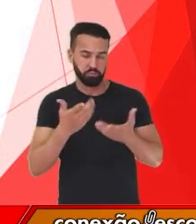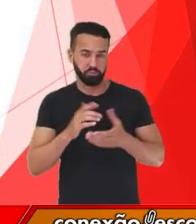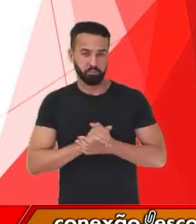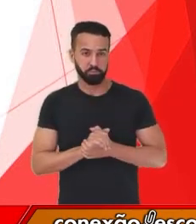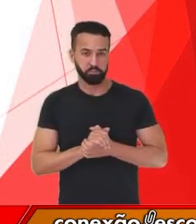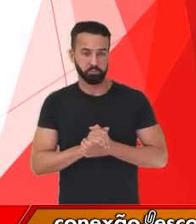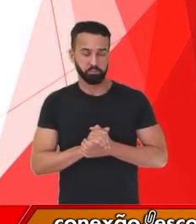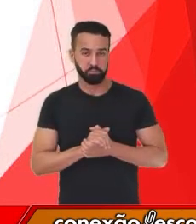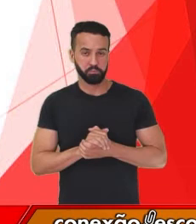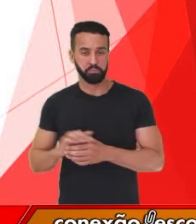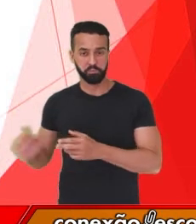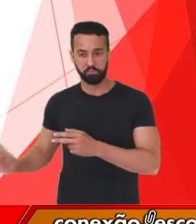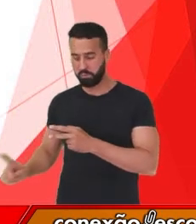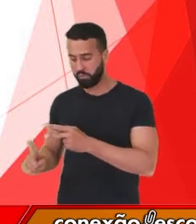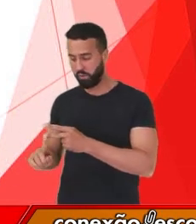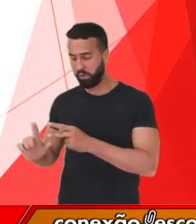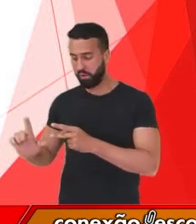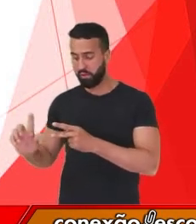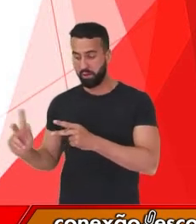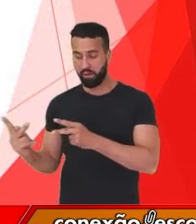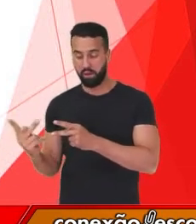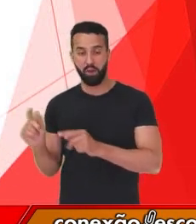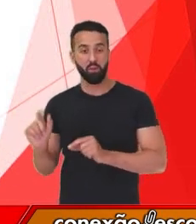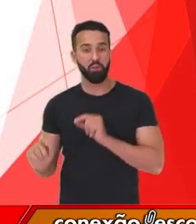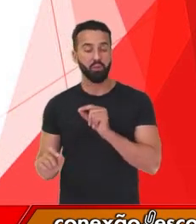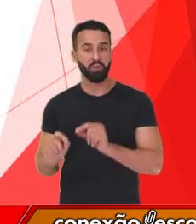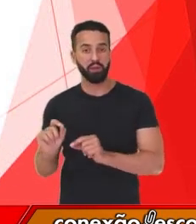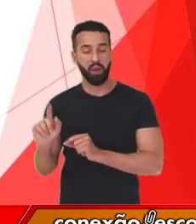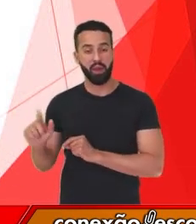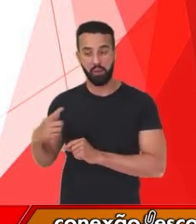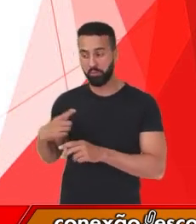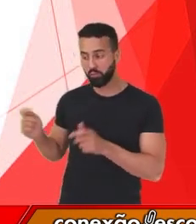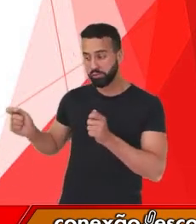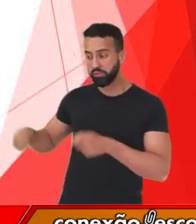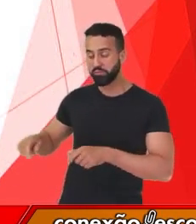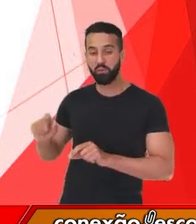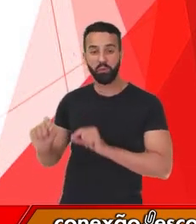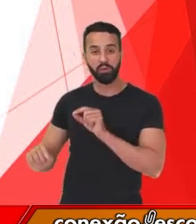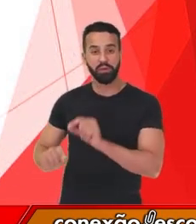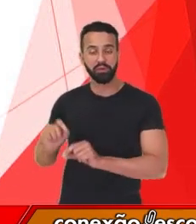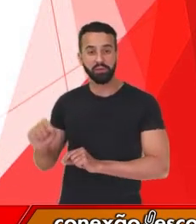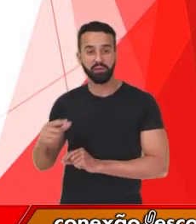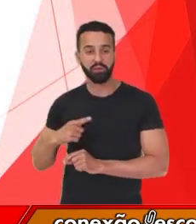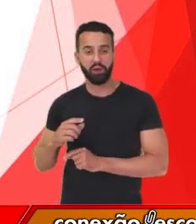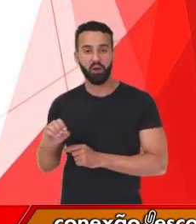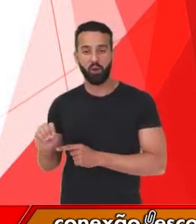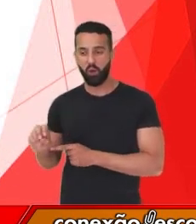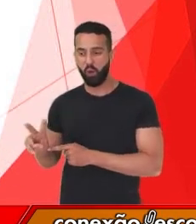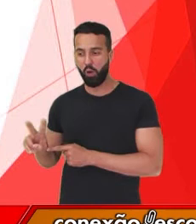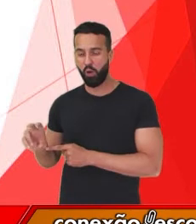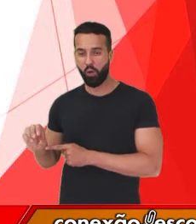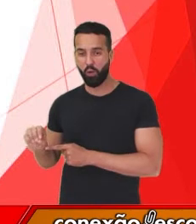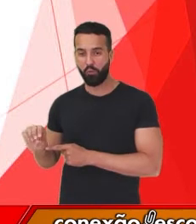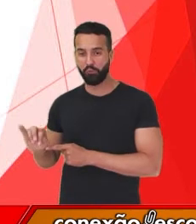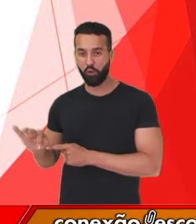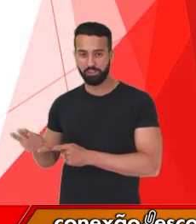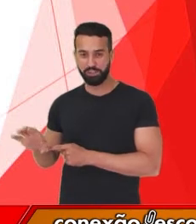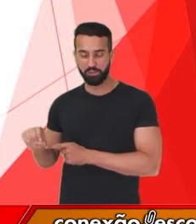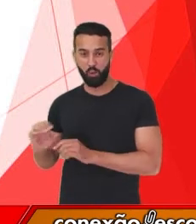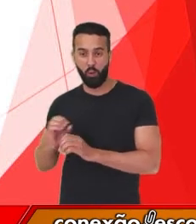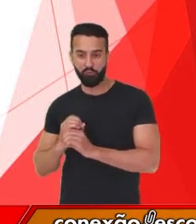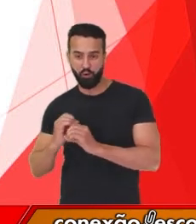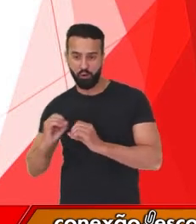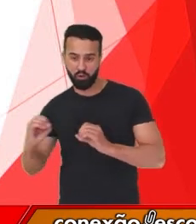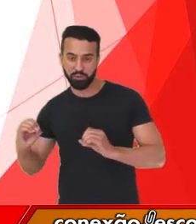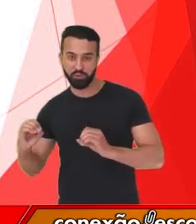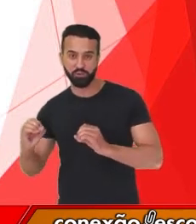hormônio LH, ele vai ser responsável pela liberação de ovócitos amadurecidos, num